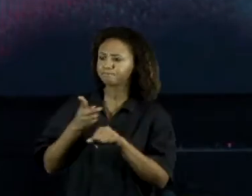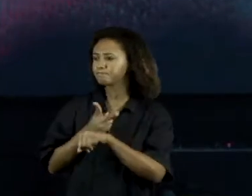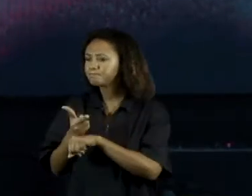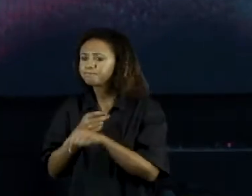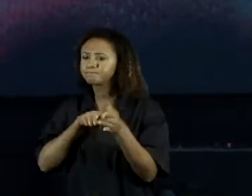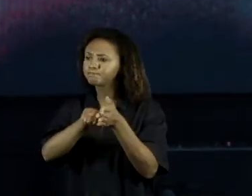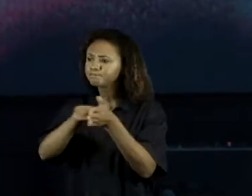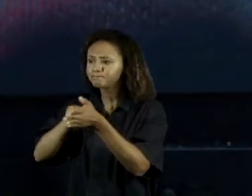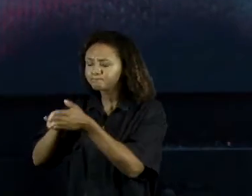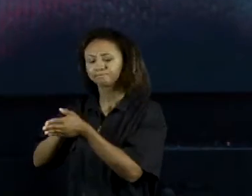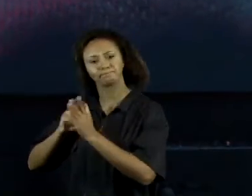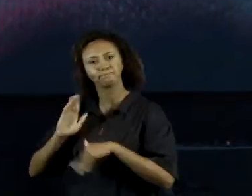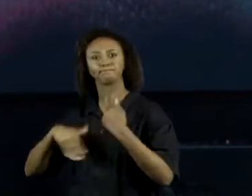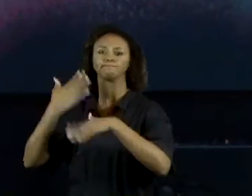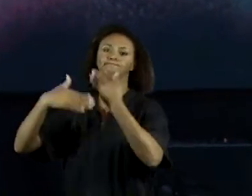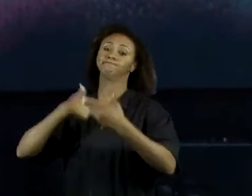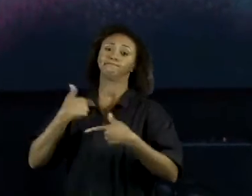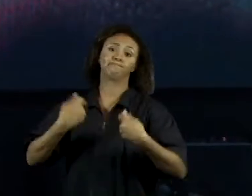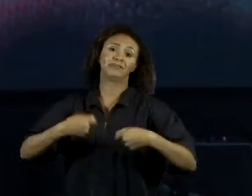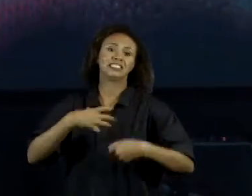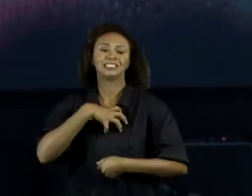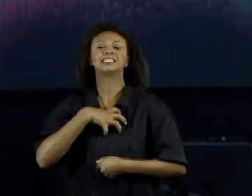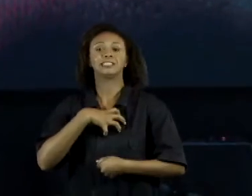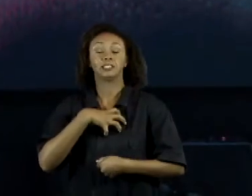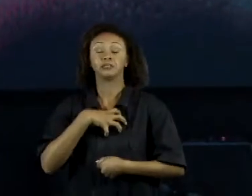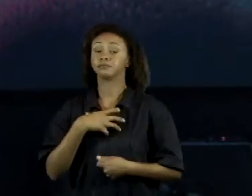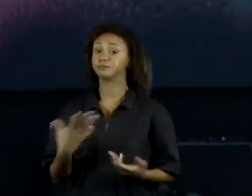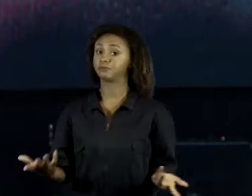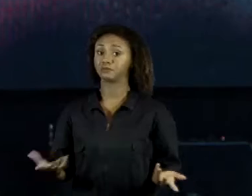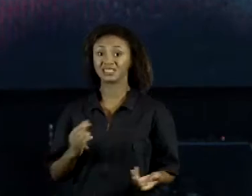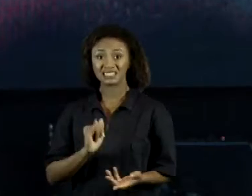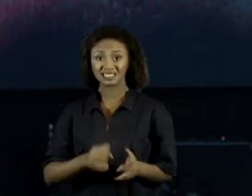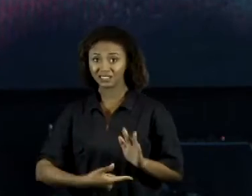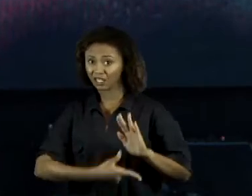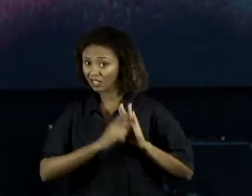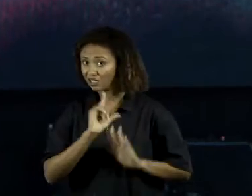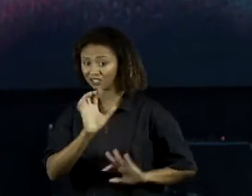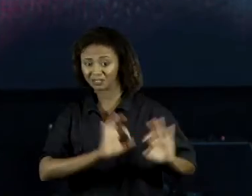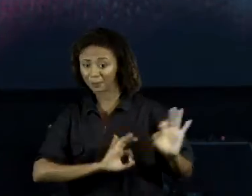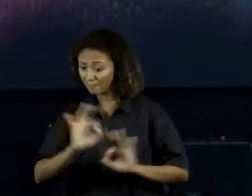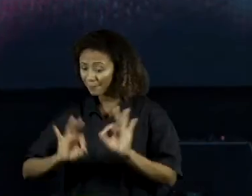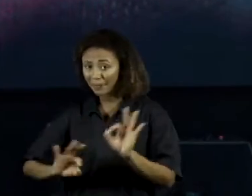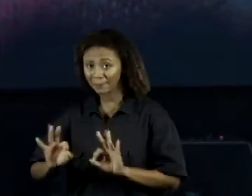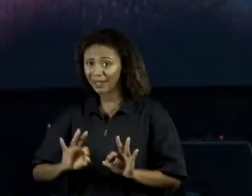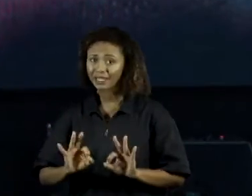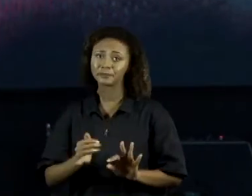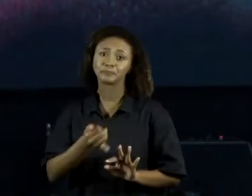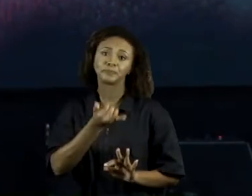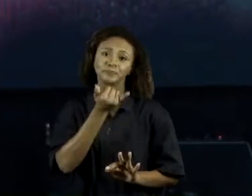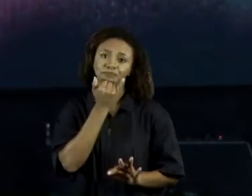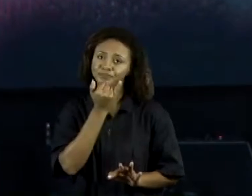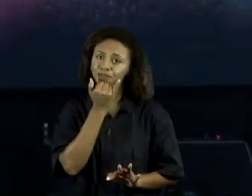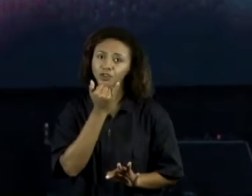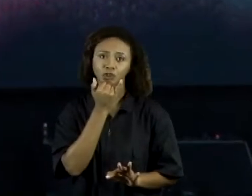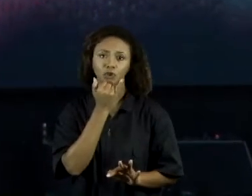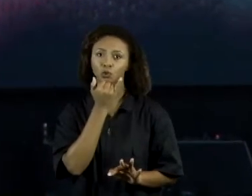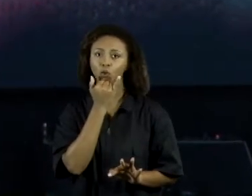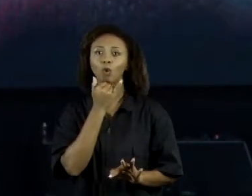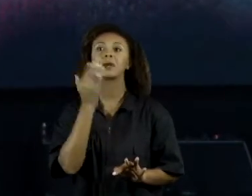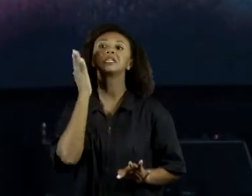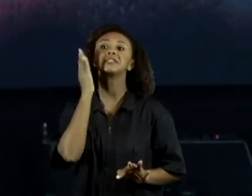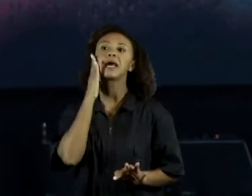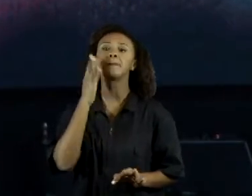me desenvolver. Então, sem preparação, ninguém descobrirá naquilo que é